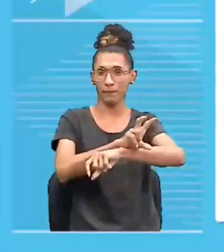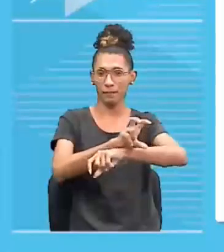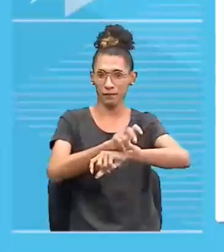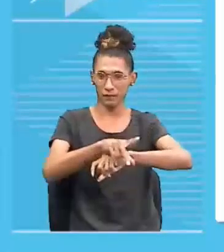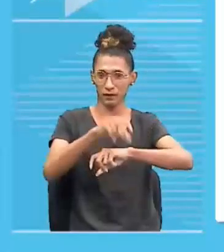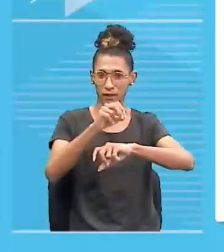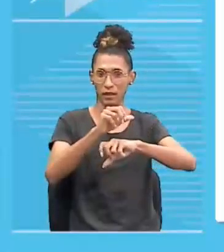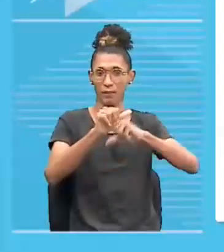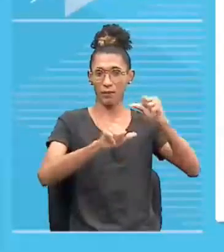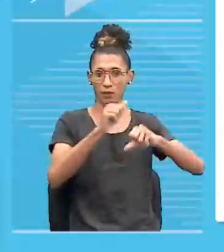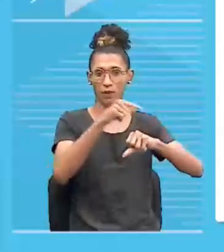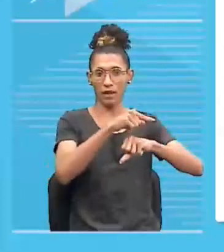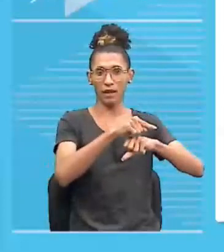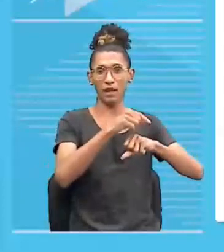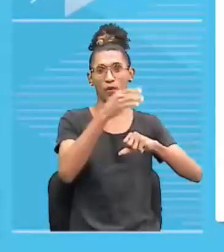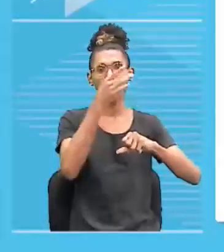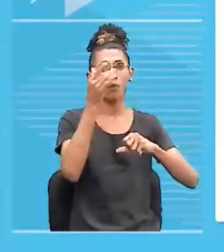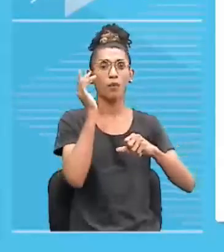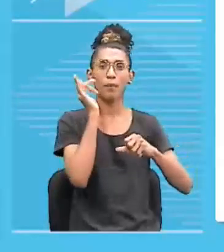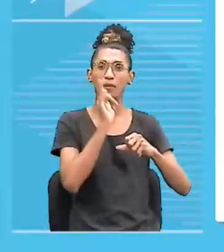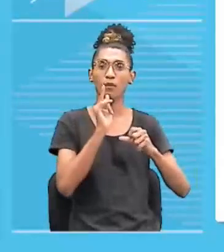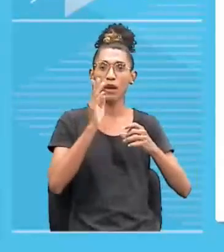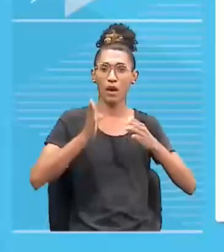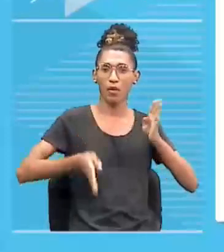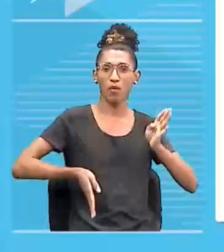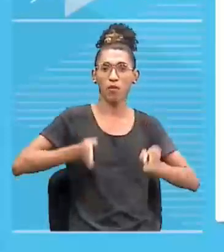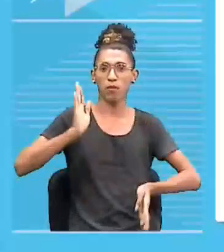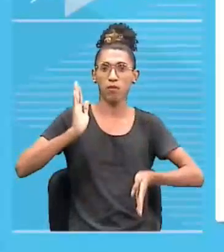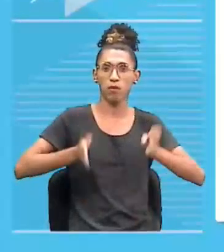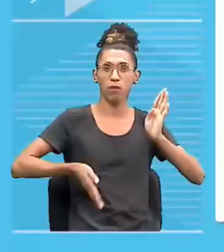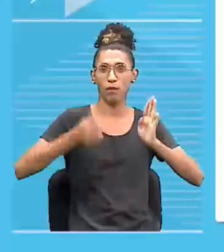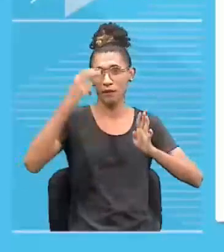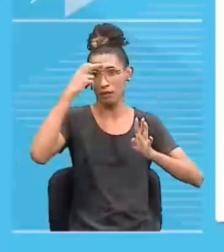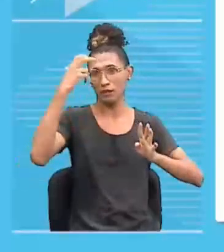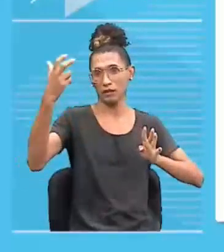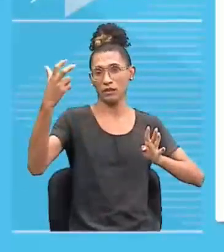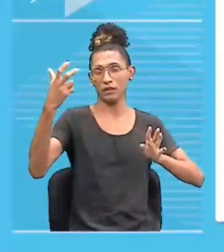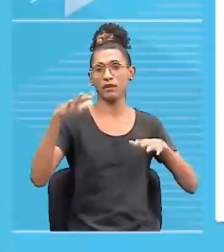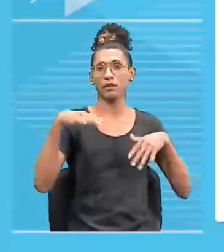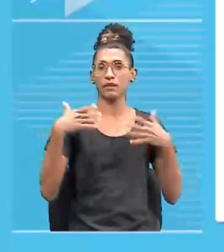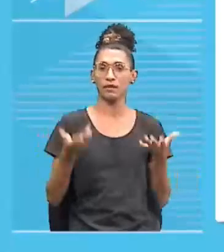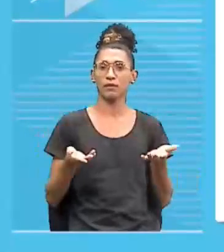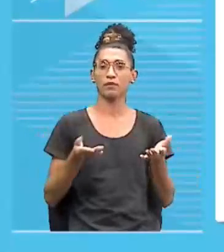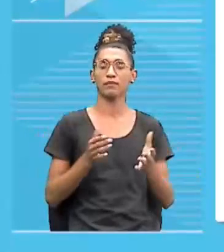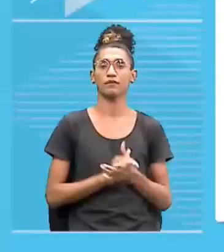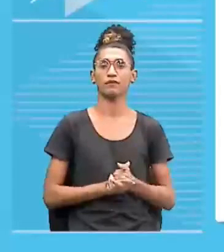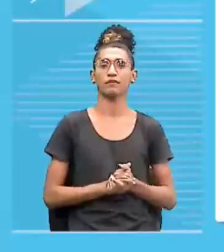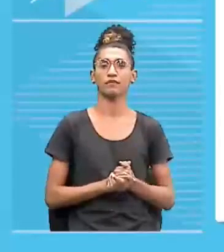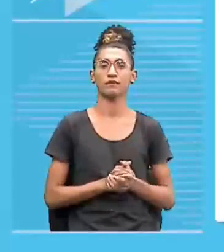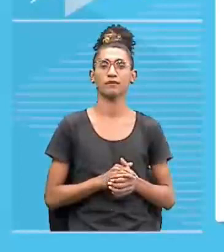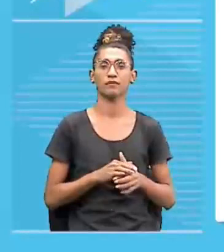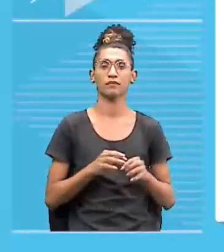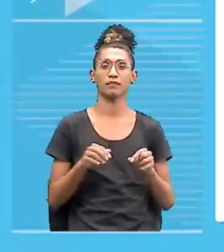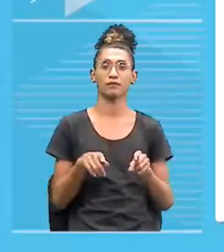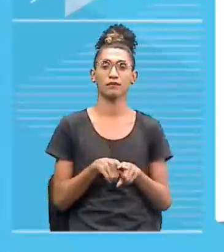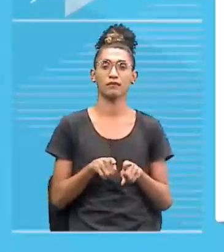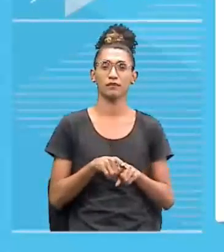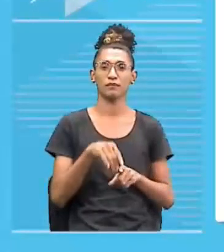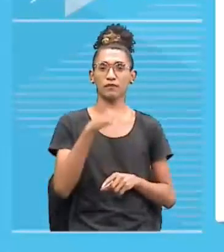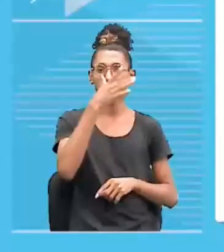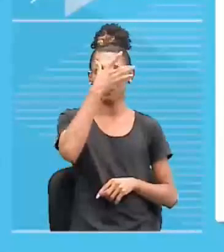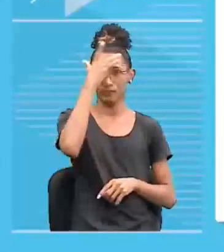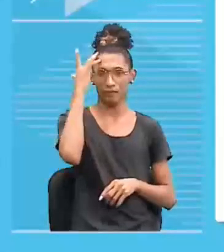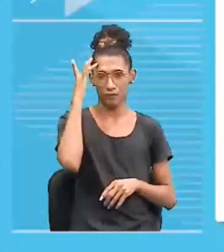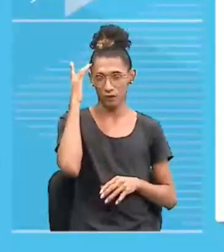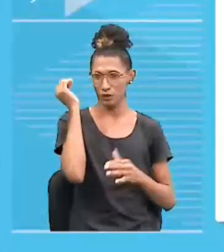artificiais. Esses colaboradores que não se atualizaram, que não estudaram, que não pesquisaram, que não